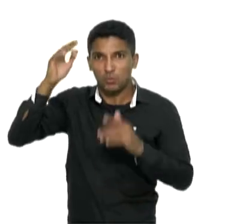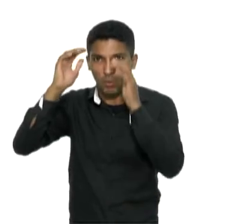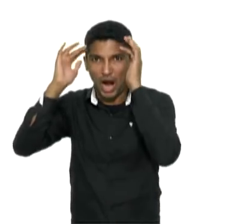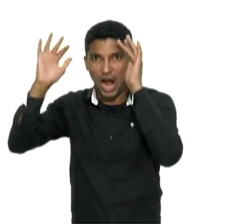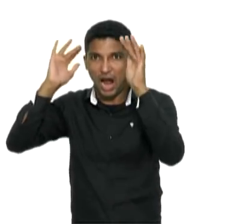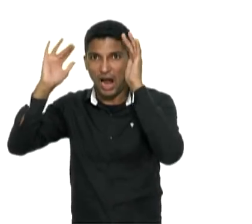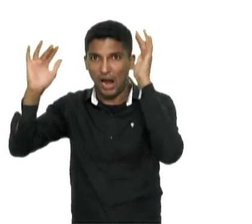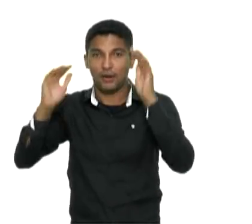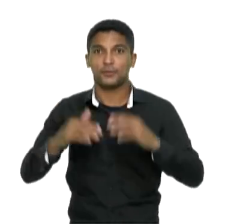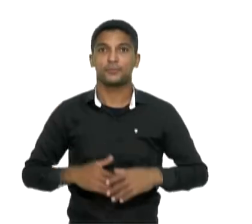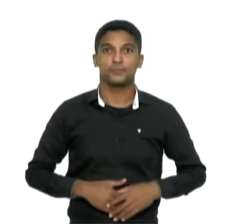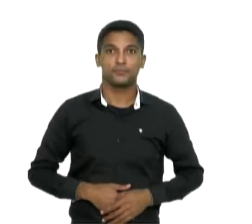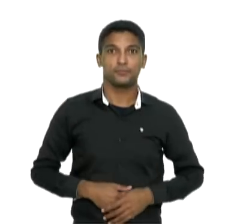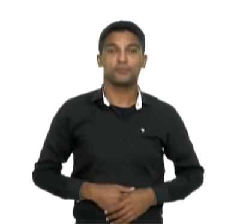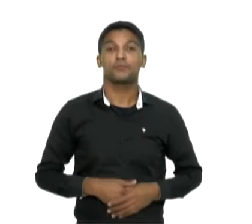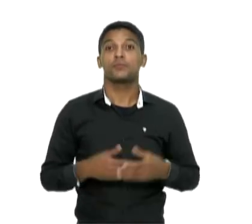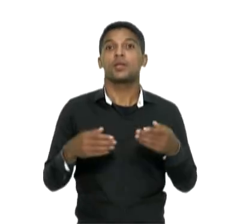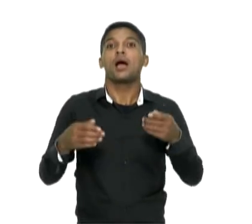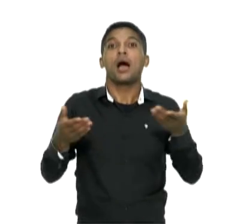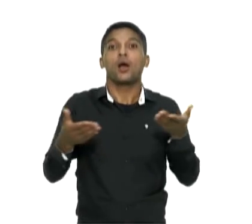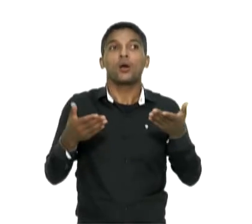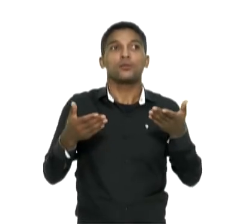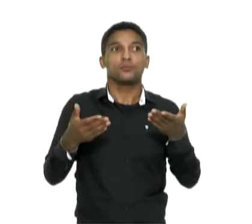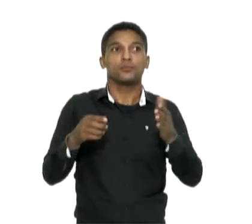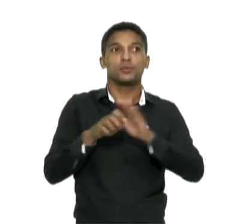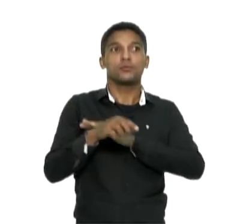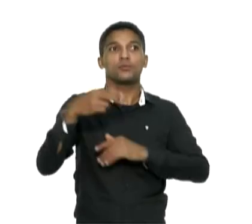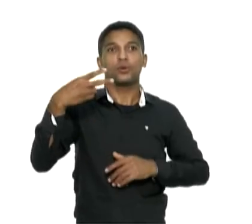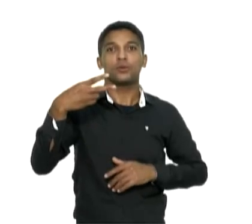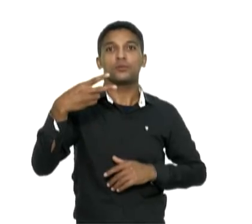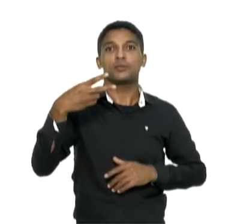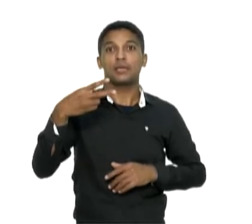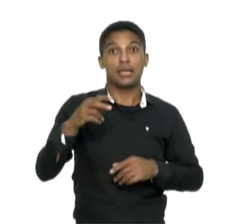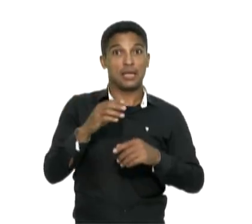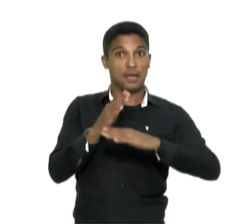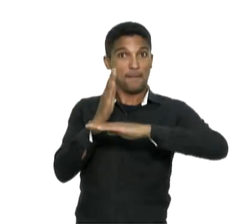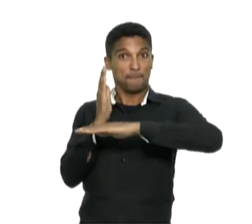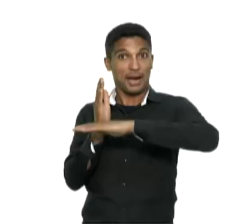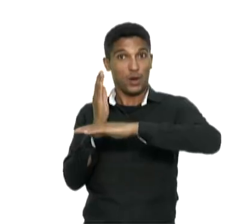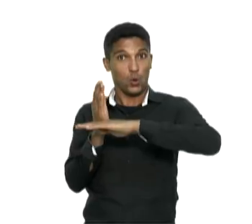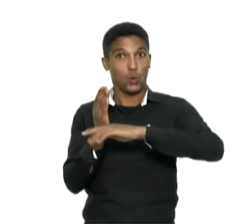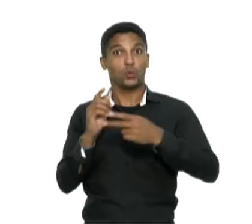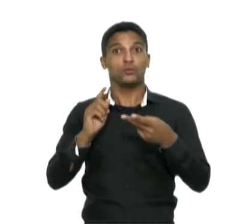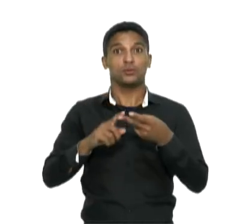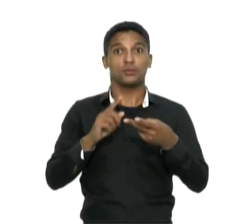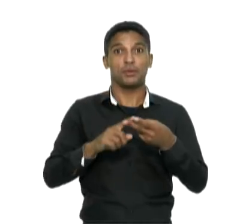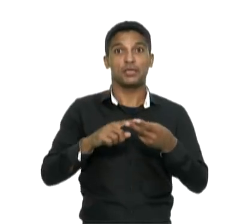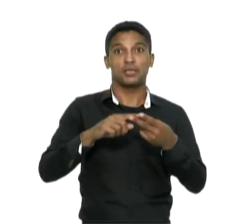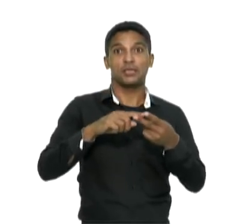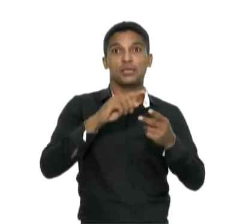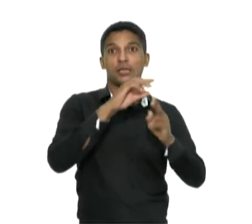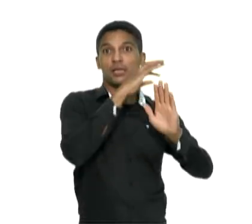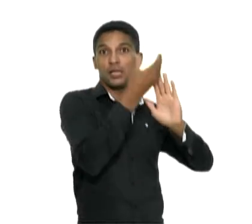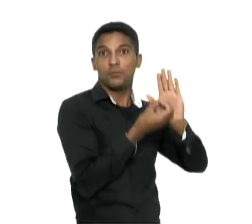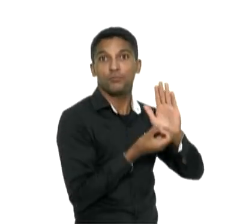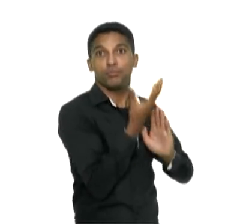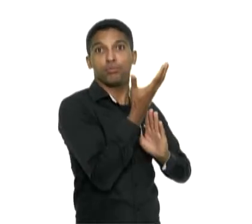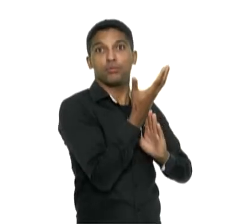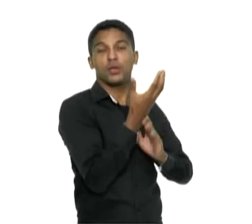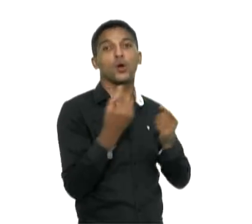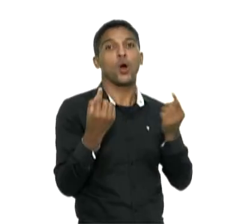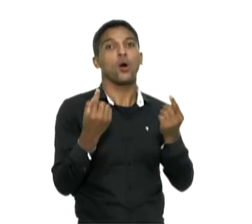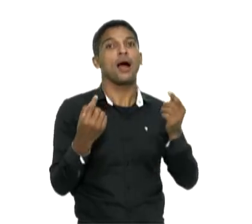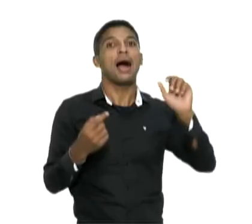Sobre a arte renascentista e barroca, é correto afirmar: A. Ambas traziam temas religiosos.